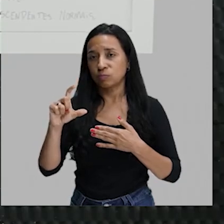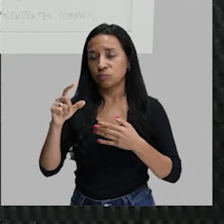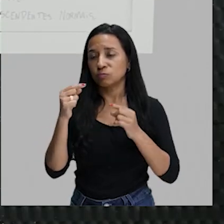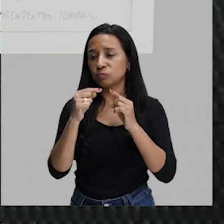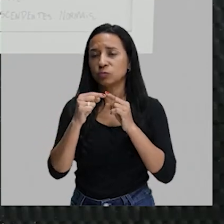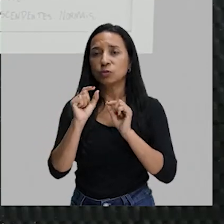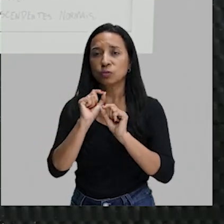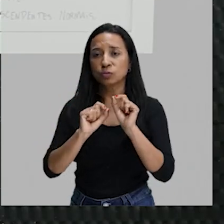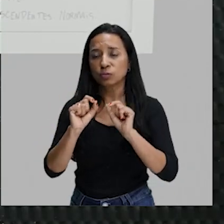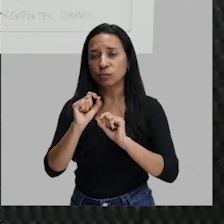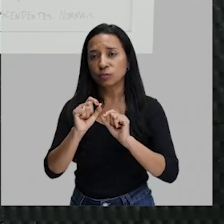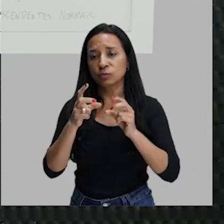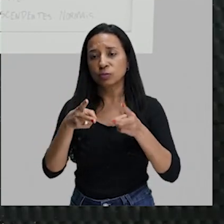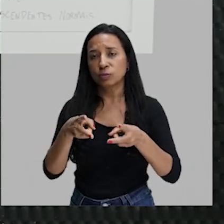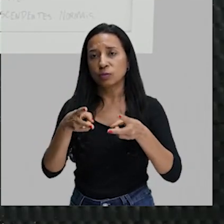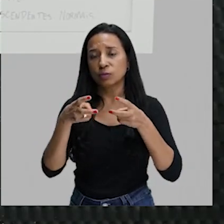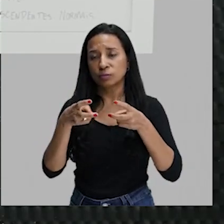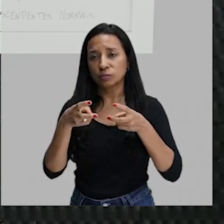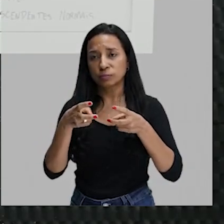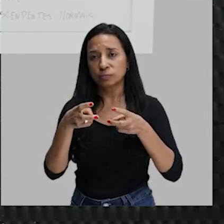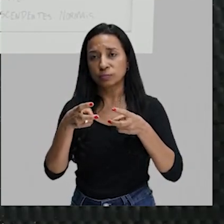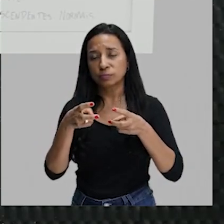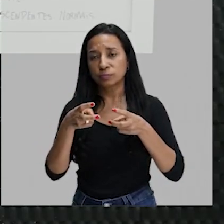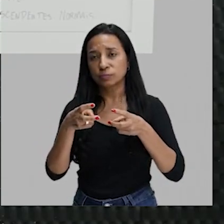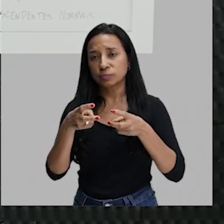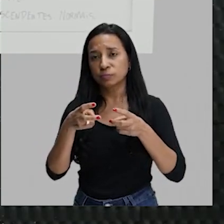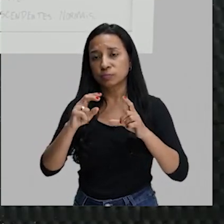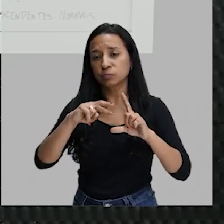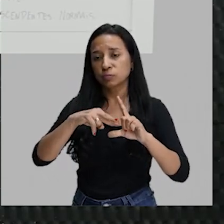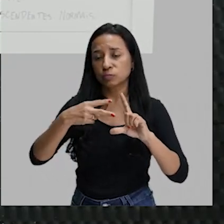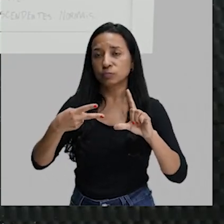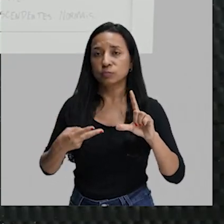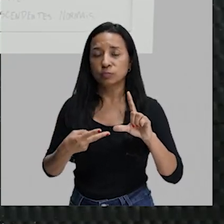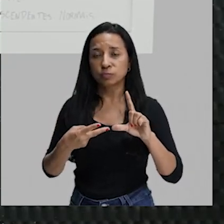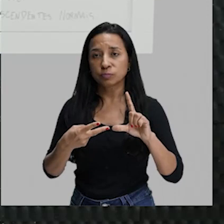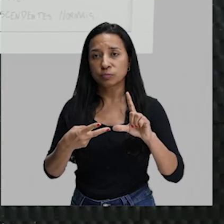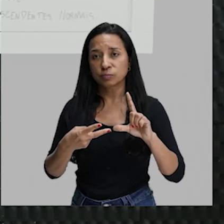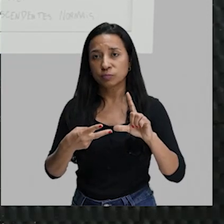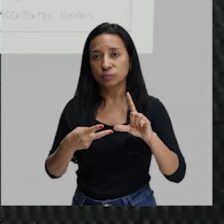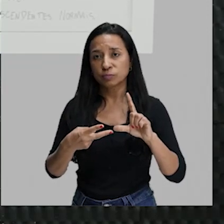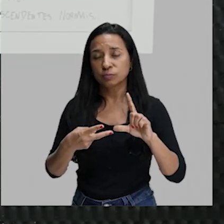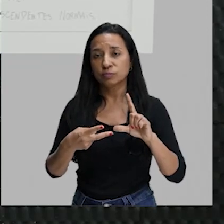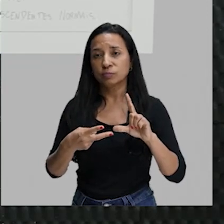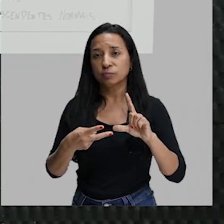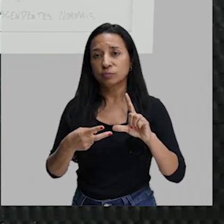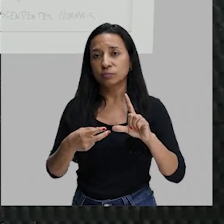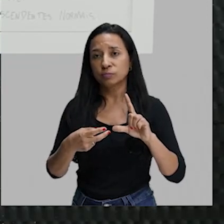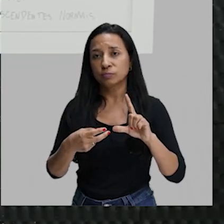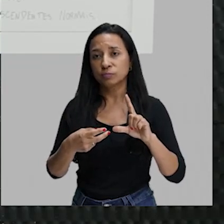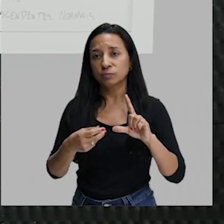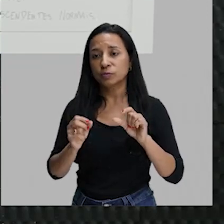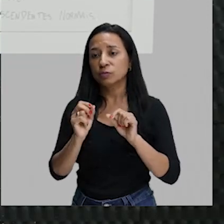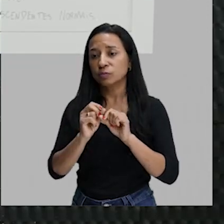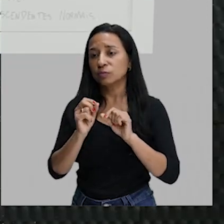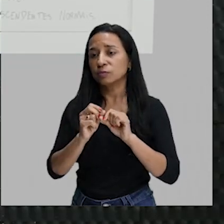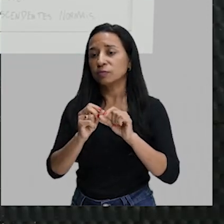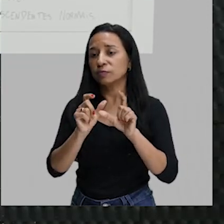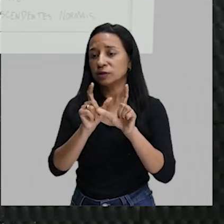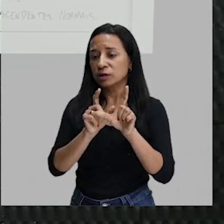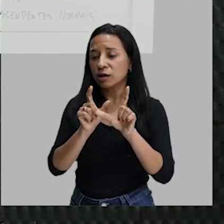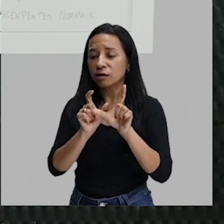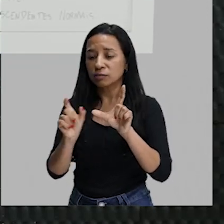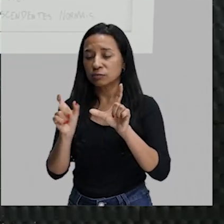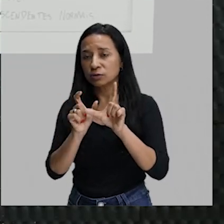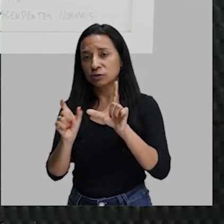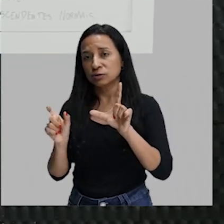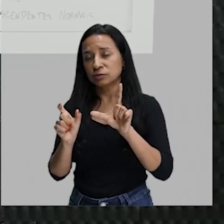com o que eu pude observar nesse heredograma, olha aqui, ó, vou até colocar a minha legenda, ó.